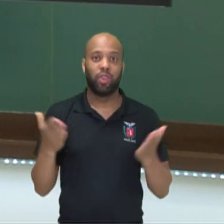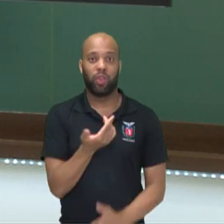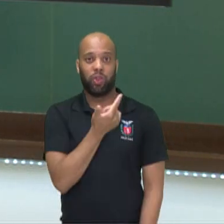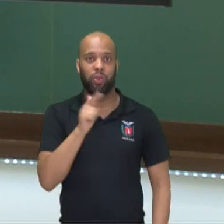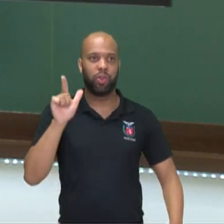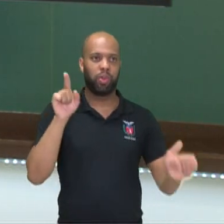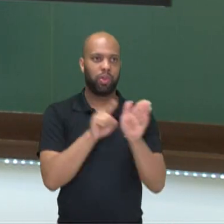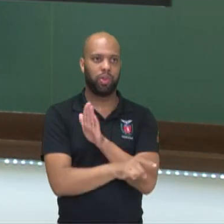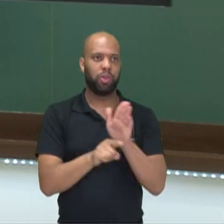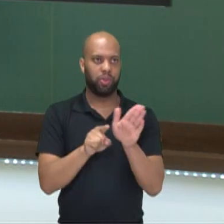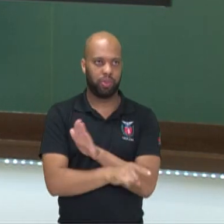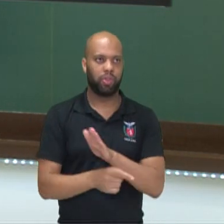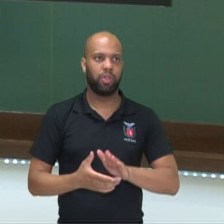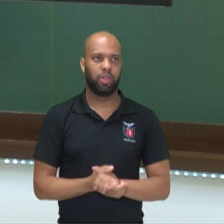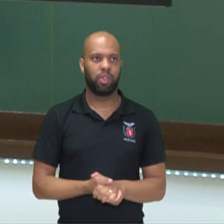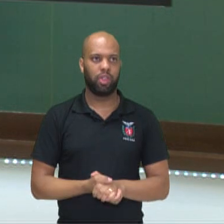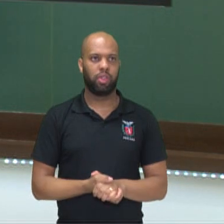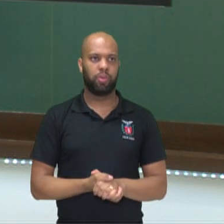próximo.